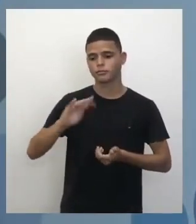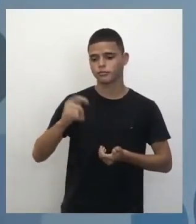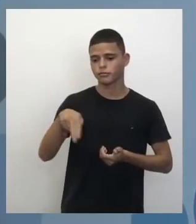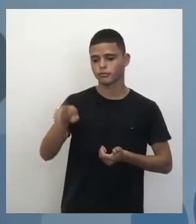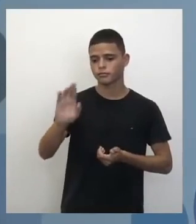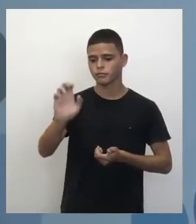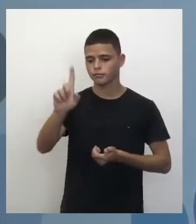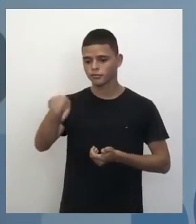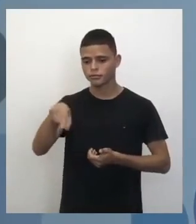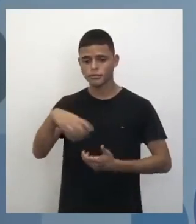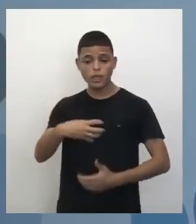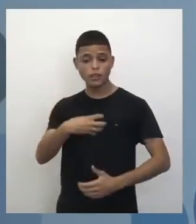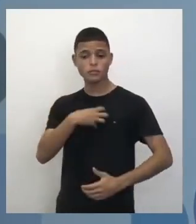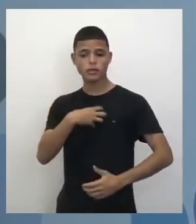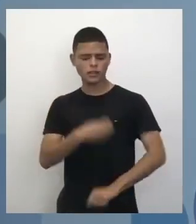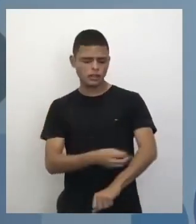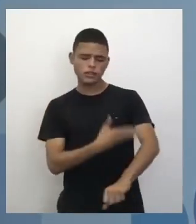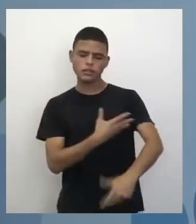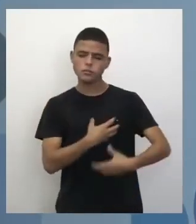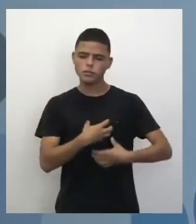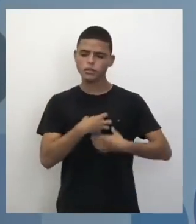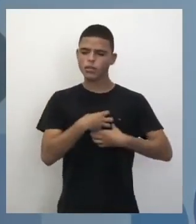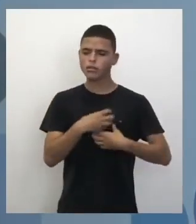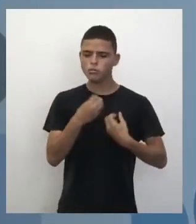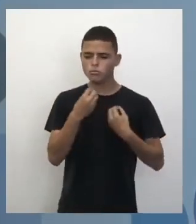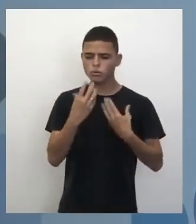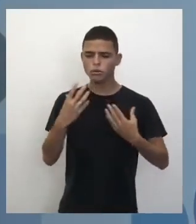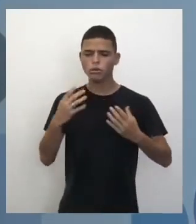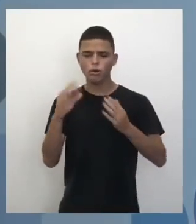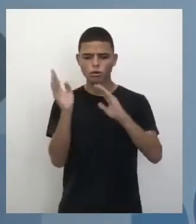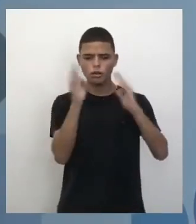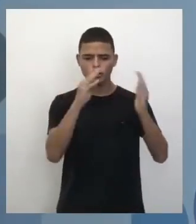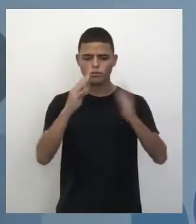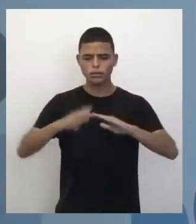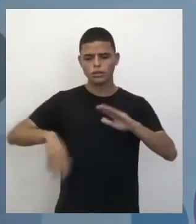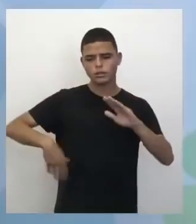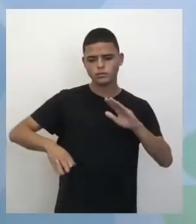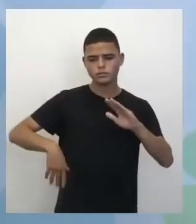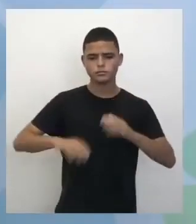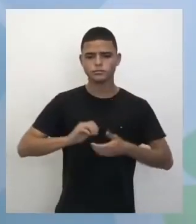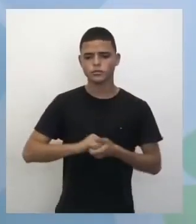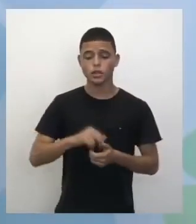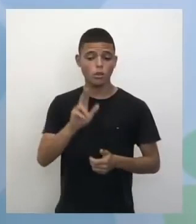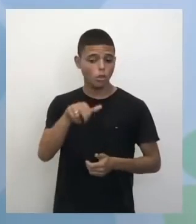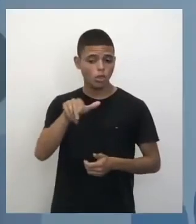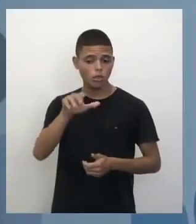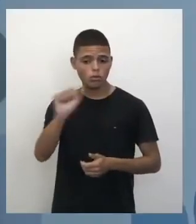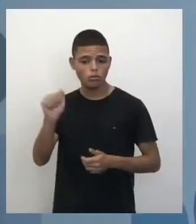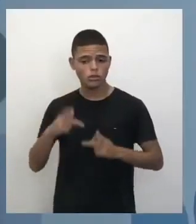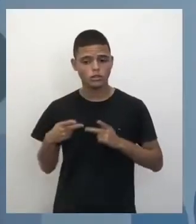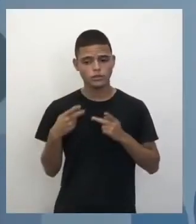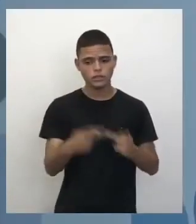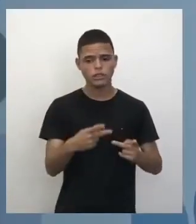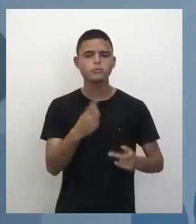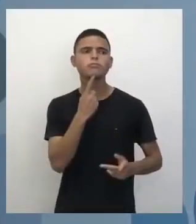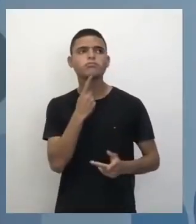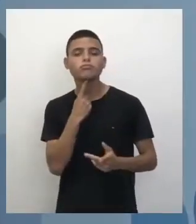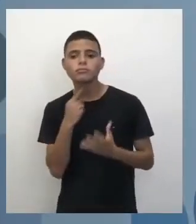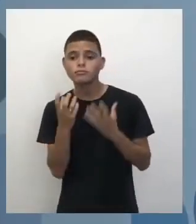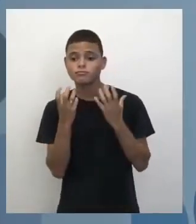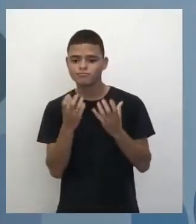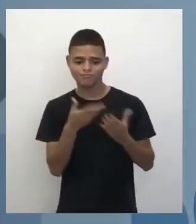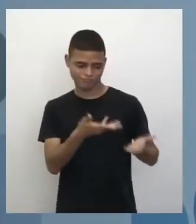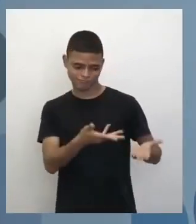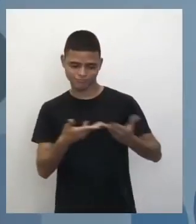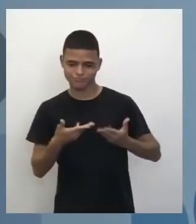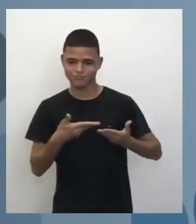que desperta nela sentimentos, sensações, né? Um local com muita natureza, praia, né? Mas quem não? Nunca fui em Itacaré, velho. Também não, mas dá vontade, Chama né? nós. Chama